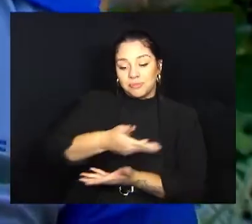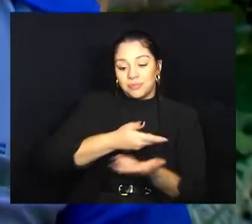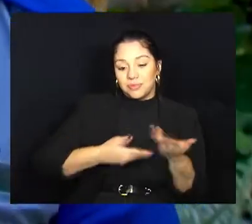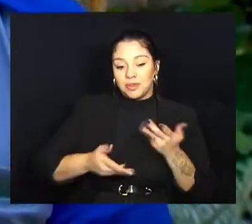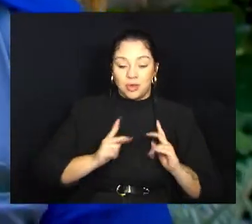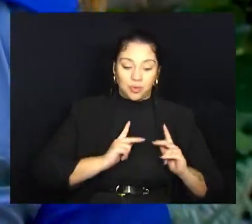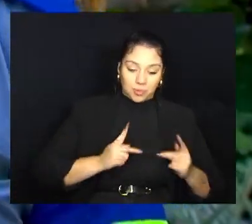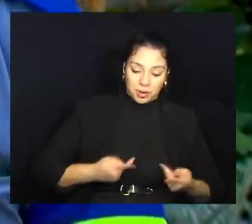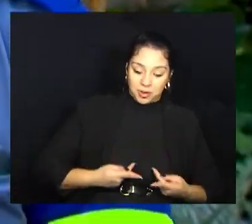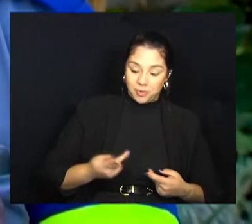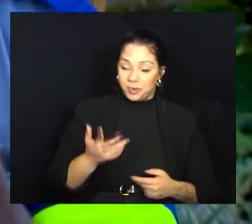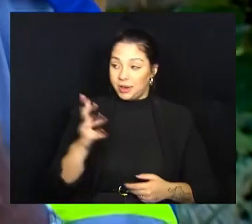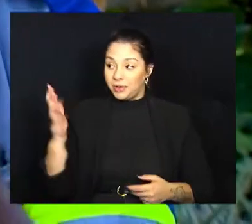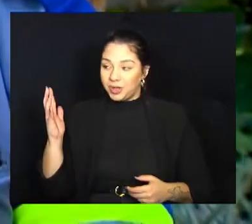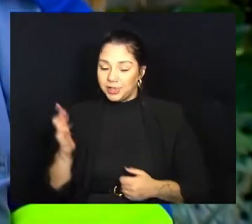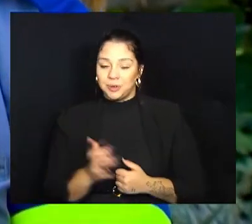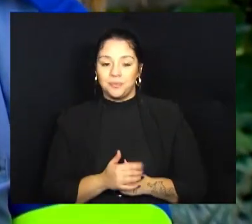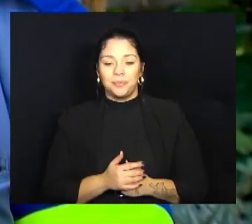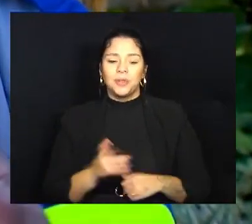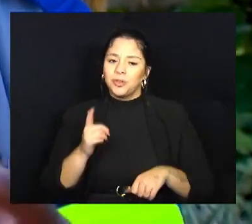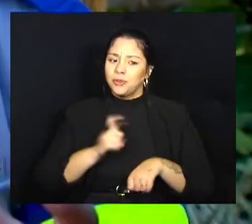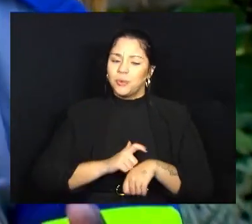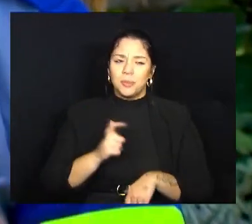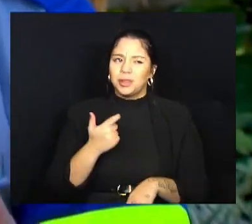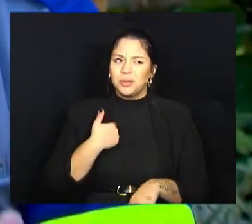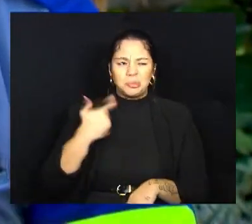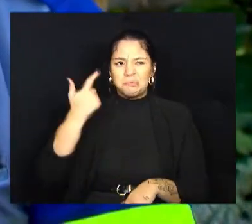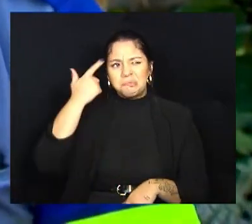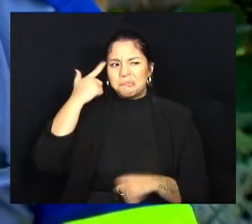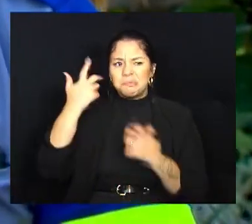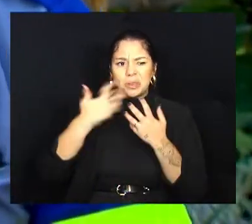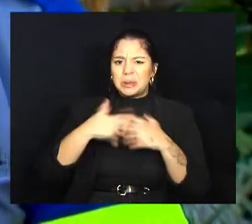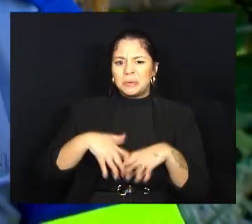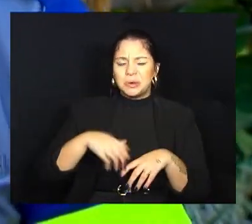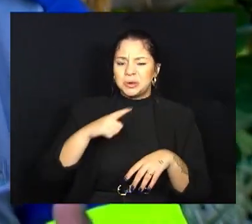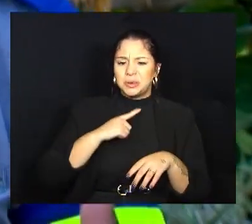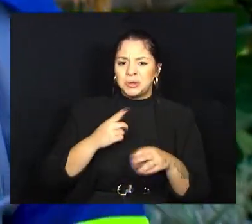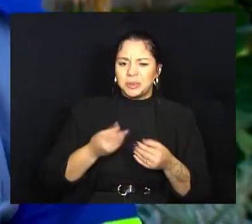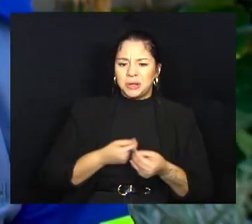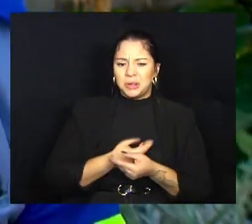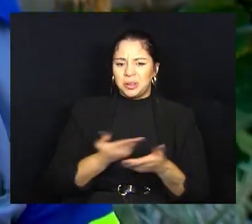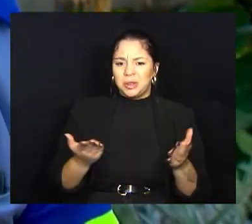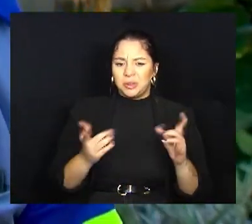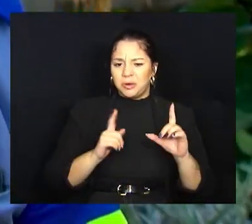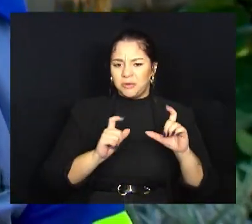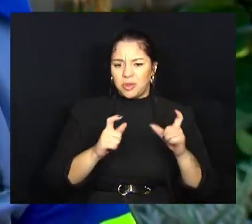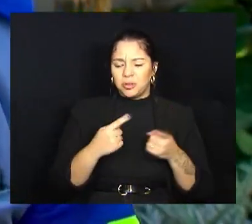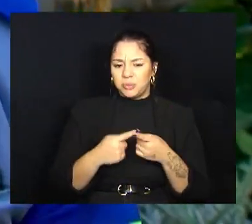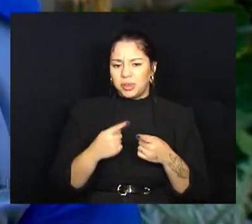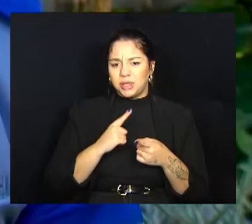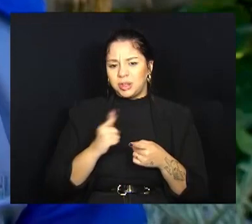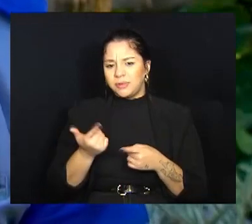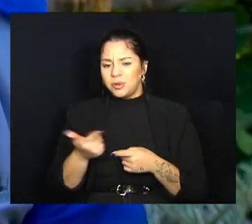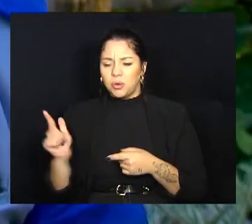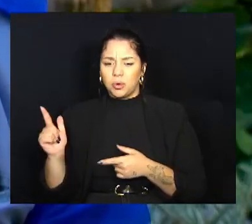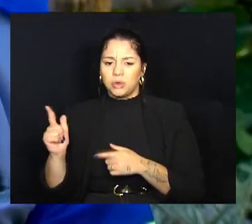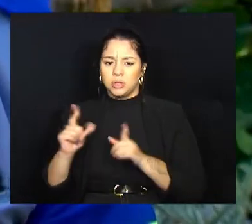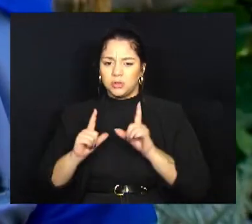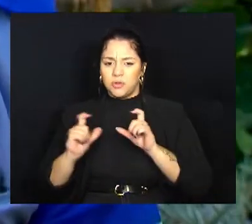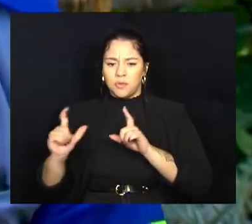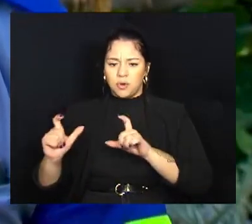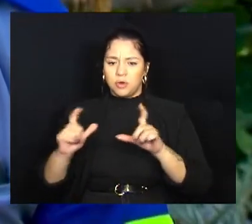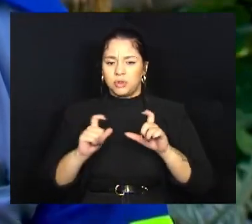homem. No momento, eu não cheguei nem mesmo em pensar em estar partilhando essa foto, até porque tirei algumas outras fotos também de